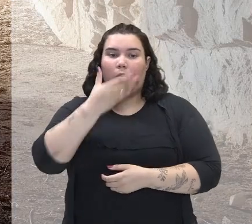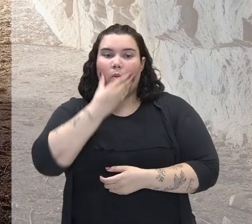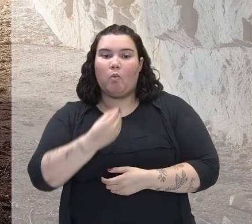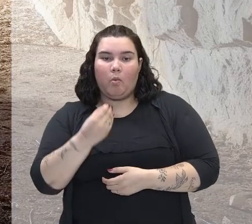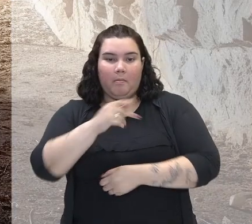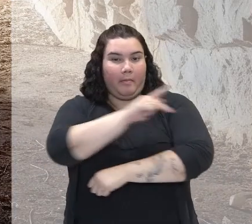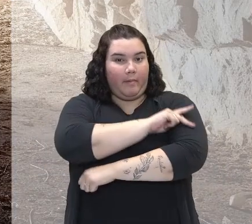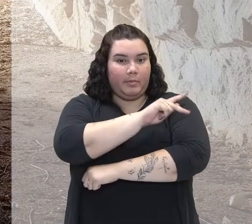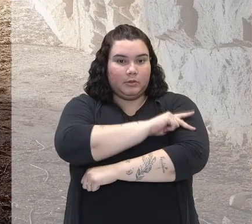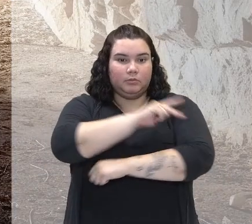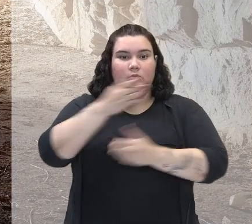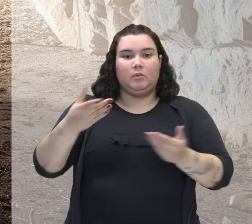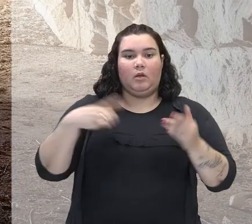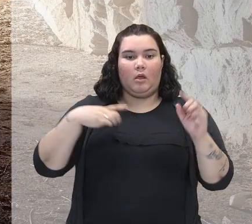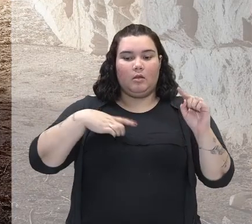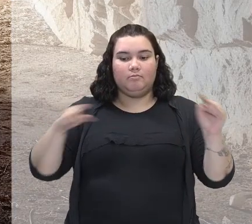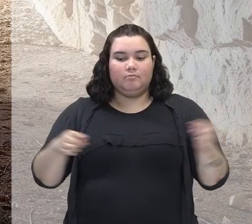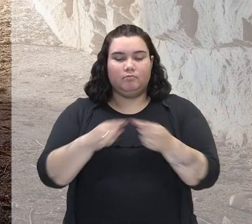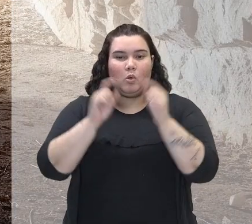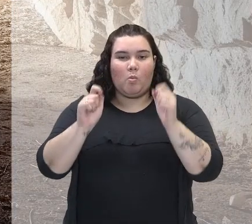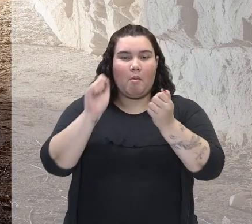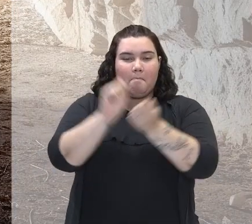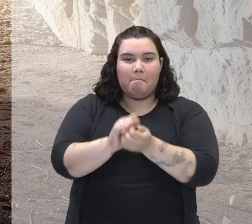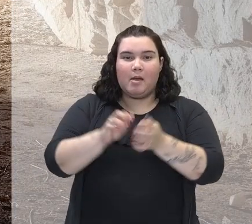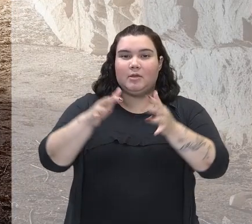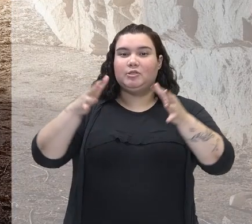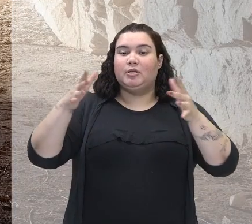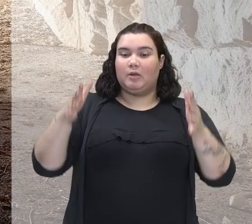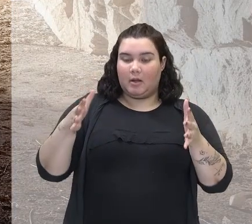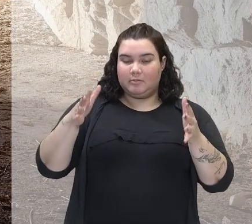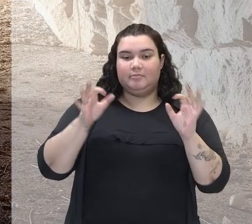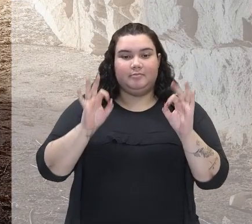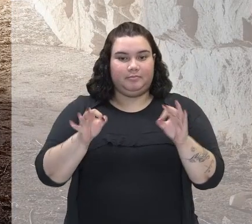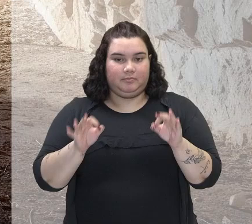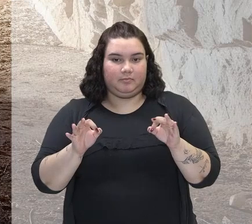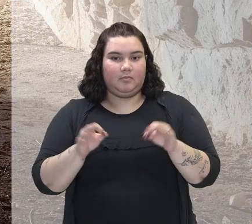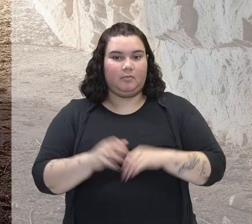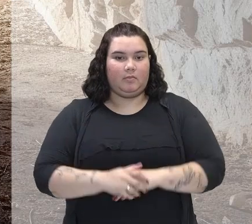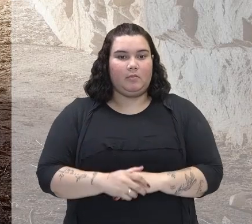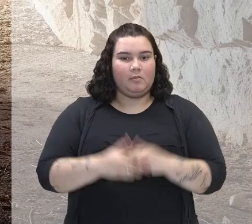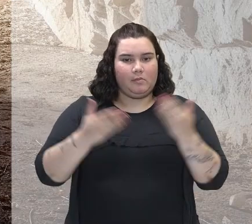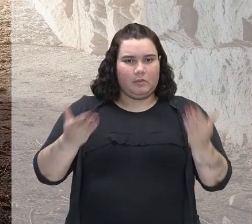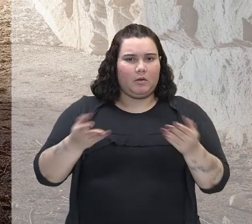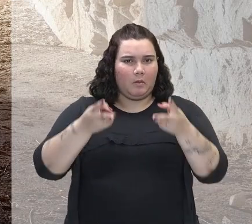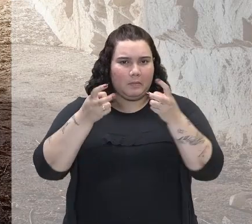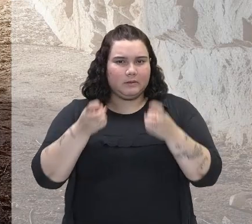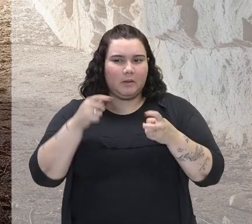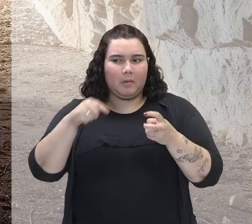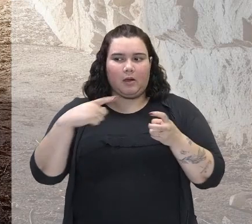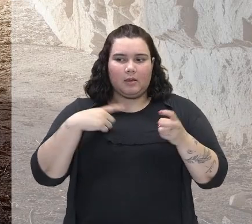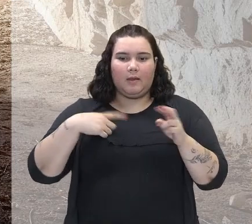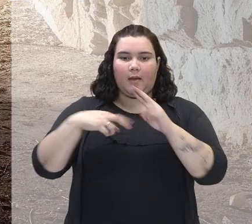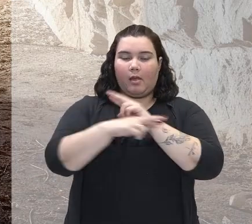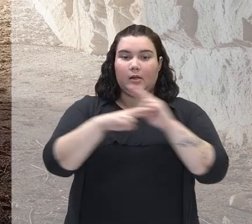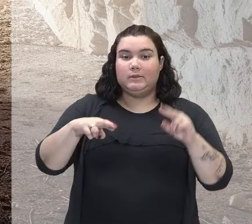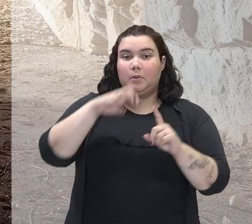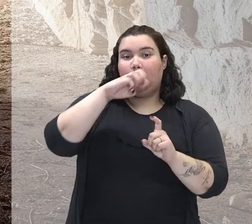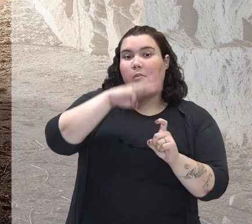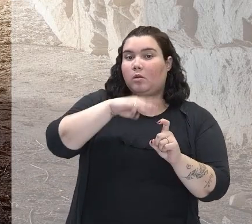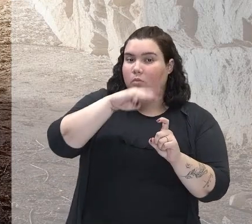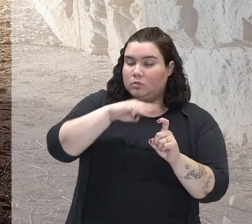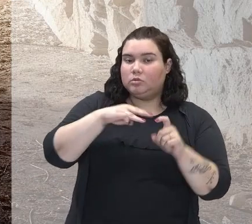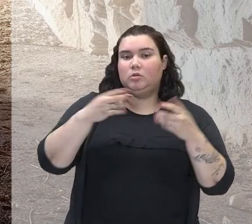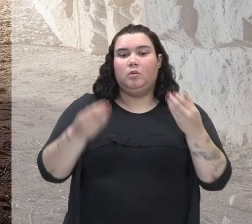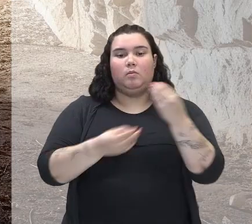estaria totalmente ligada à magia. Olha só o caráter mitológico que a gente tem aí, né? De trazer